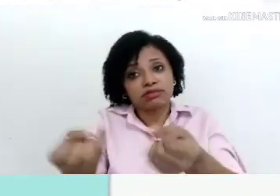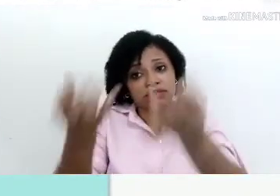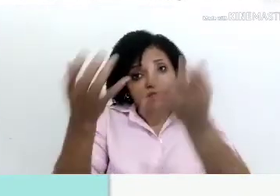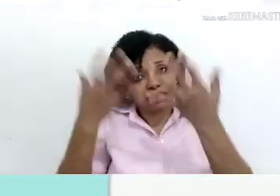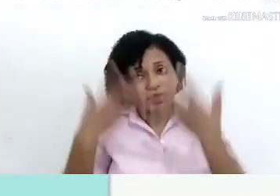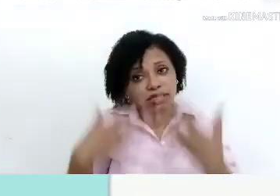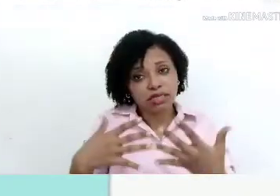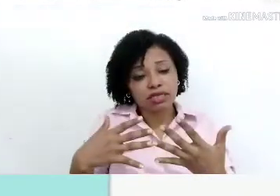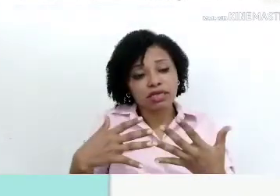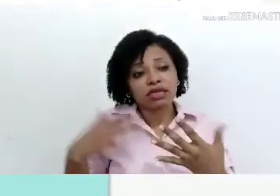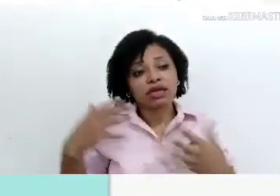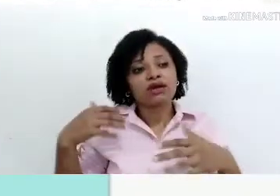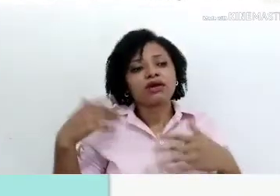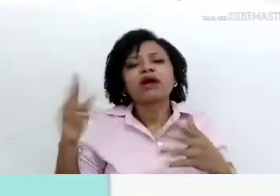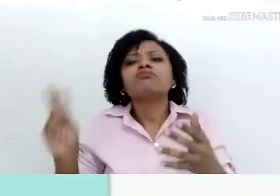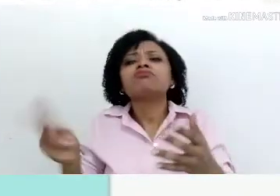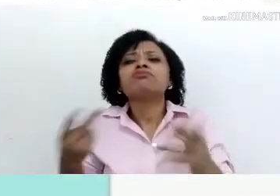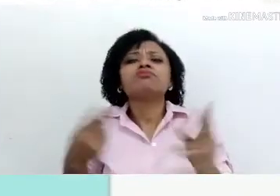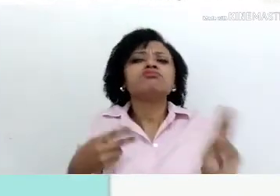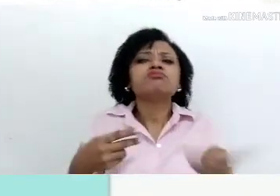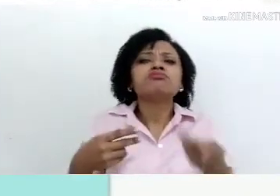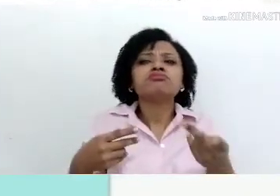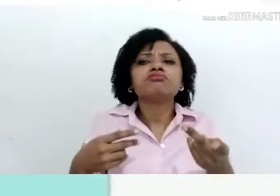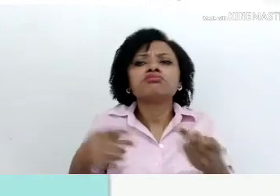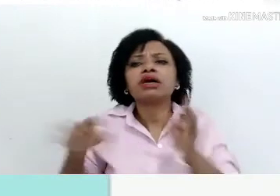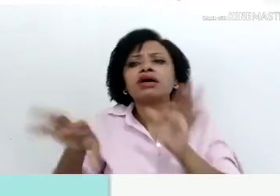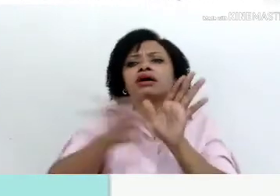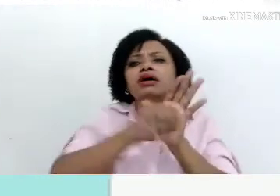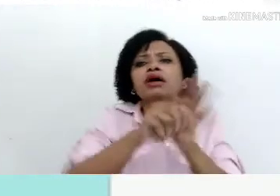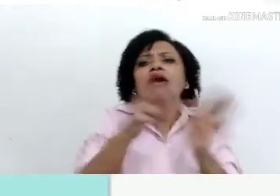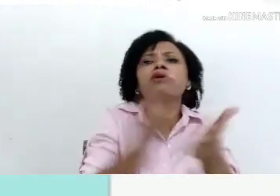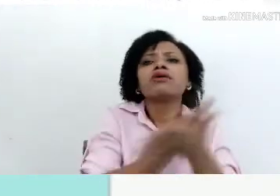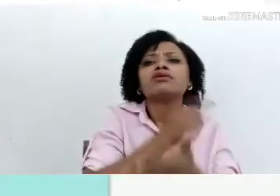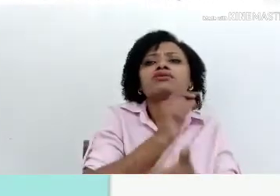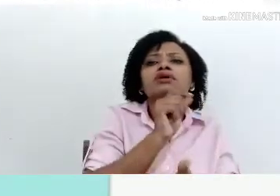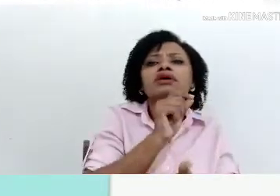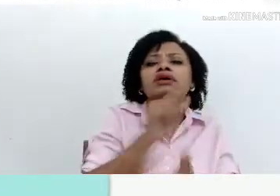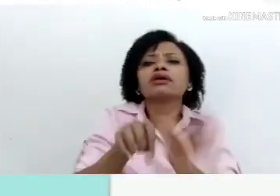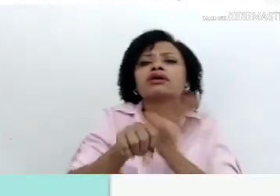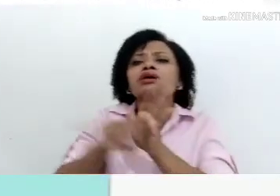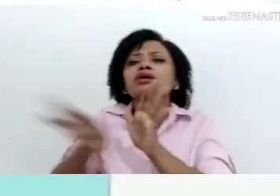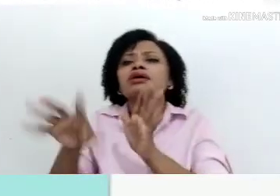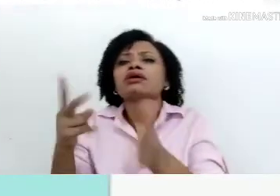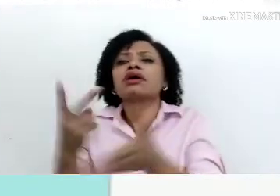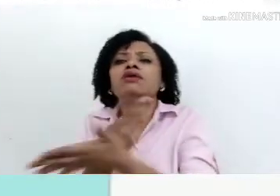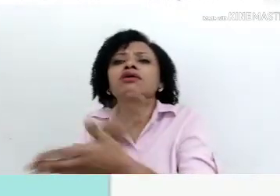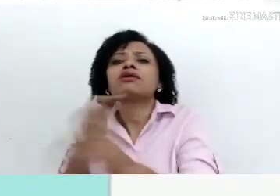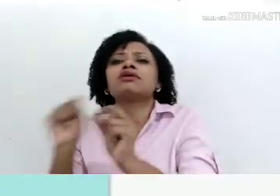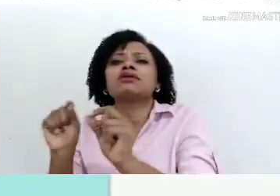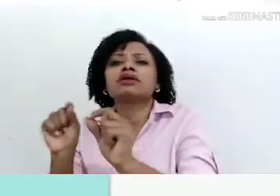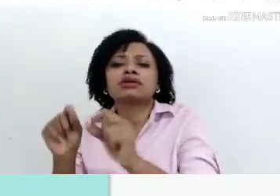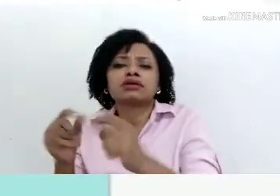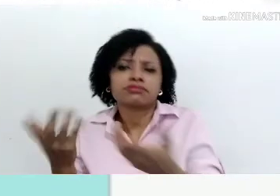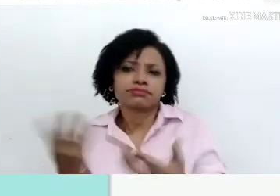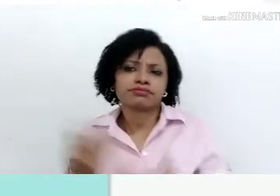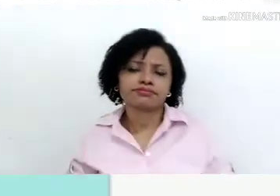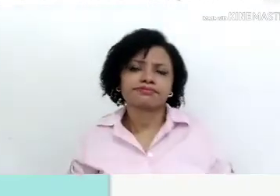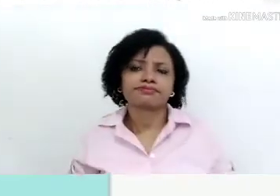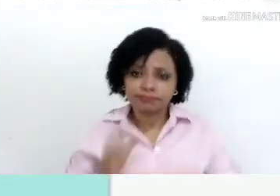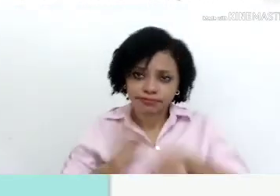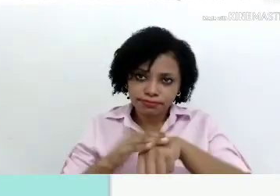se o 1 e o 2, o que está acontecendo entre exo e endo, tá bom?